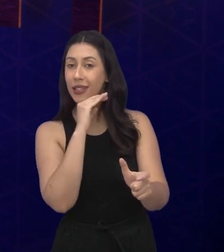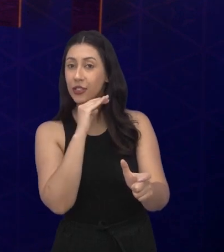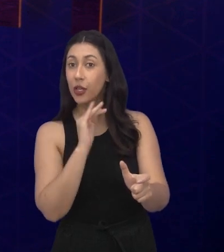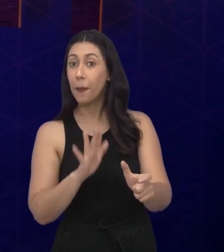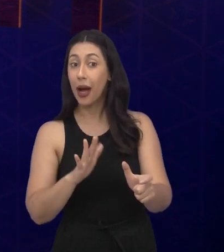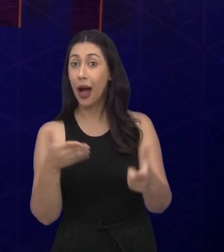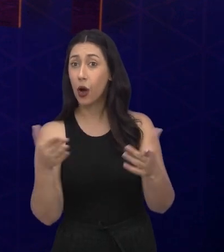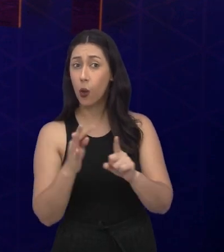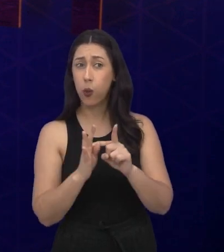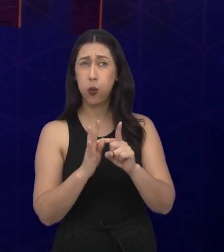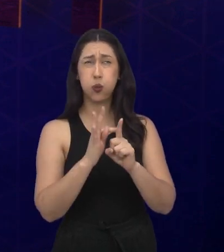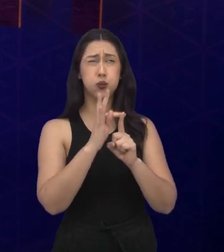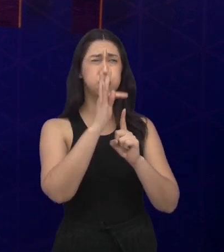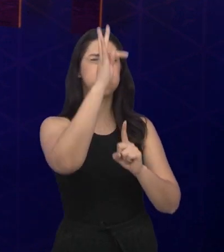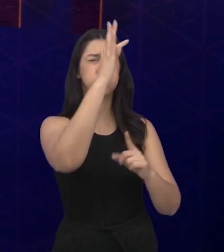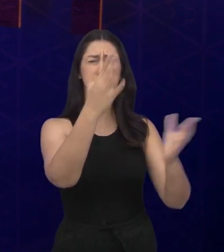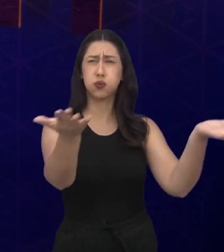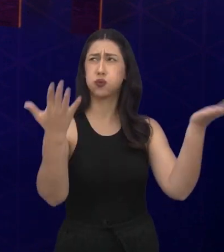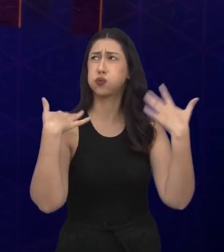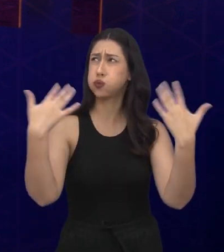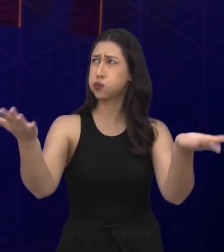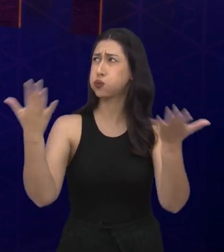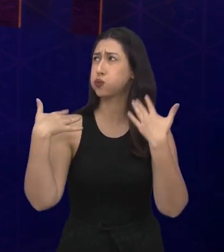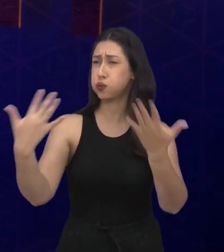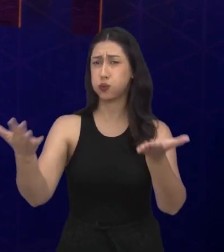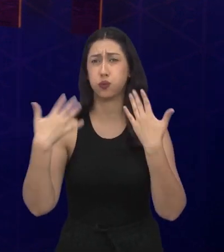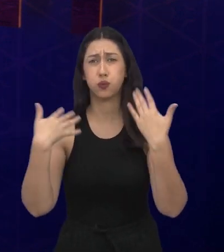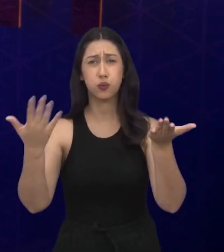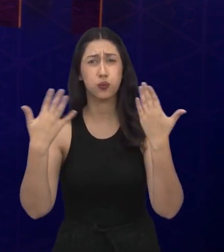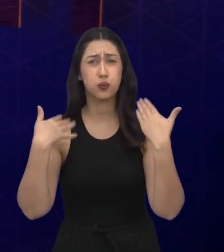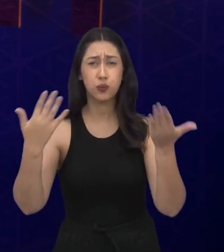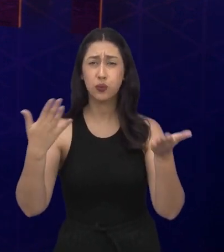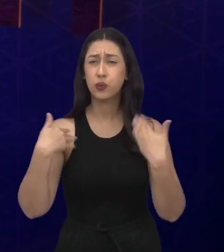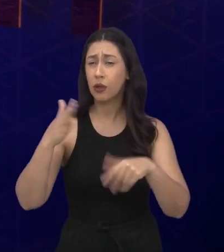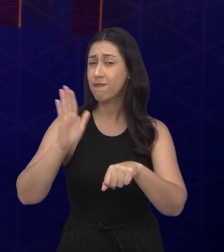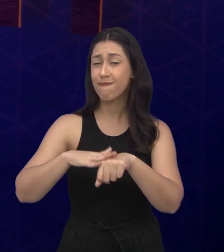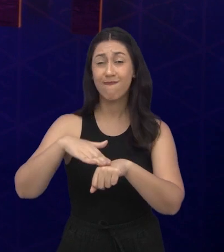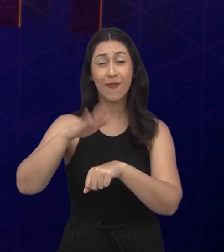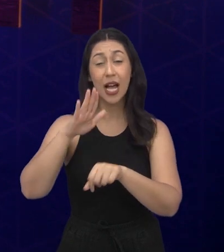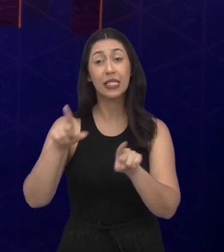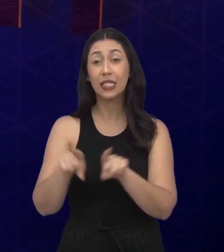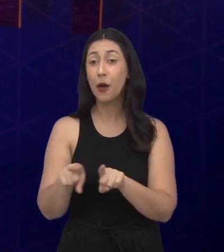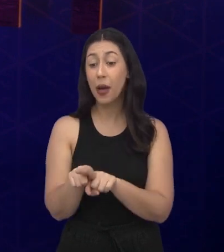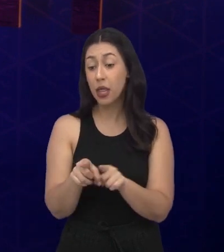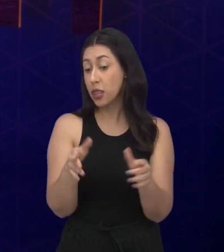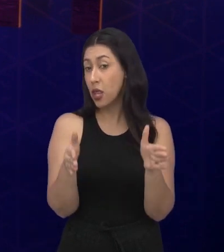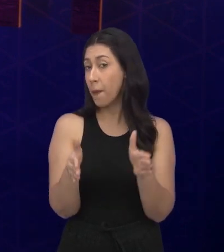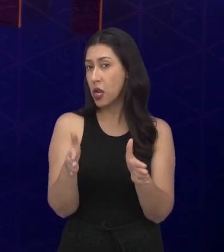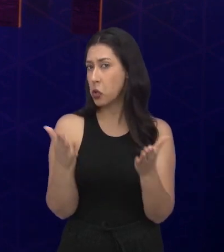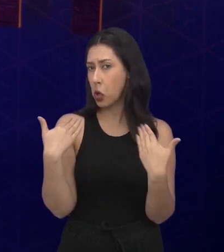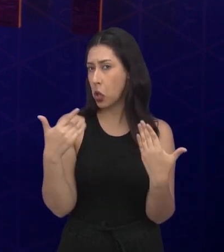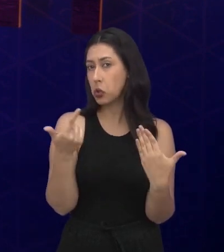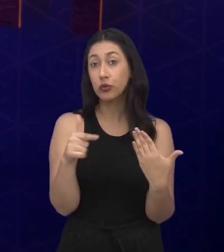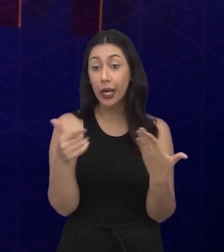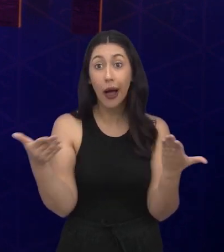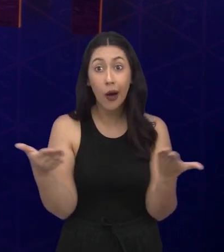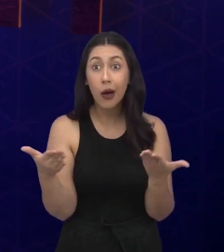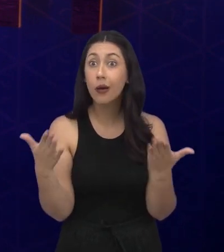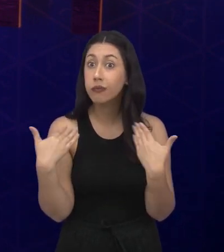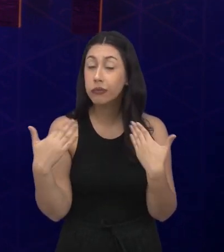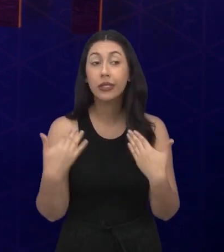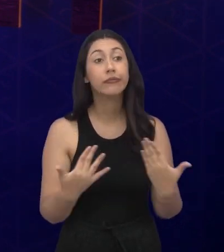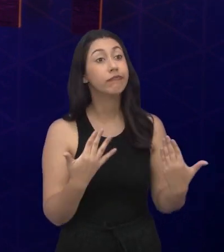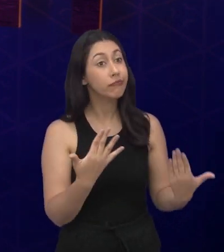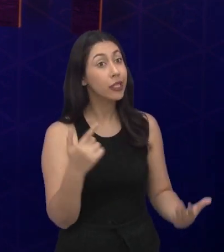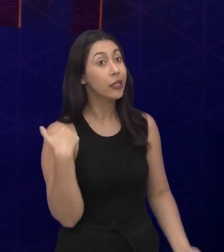mas tá mais quente que o normal, ou tá fazendo calor em outros períodos do ano que geralmente não fazia